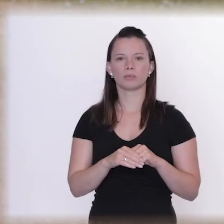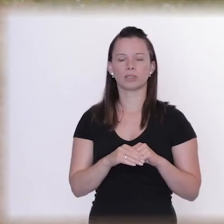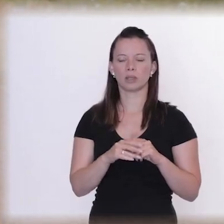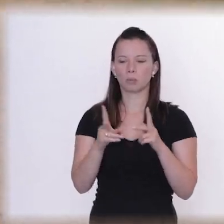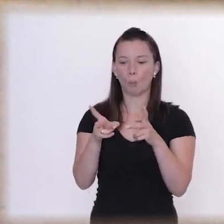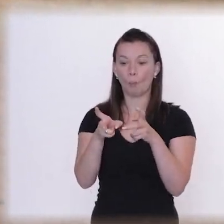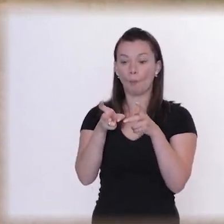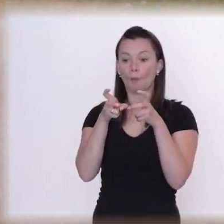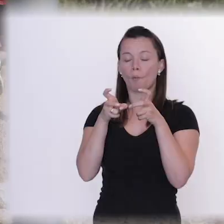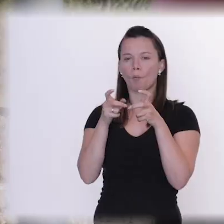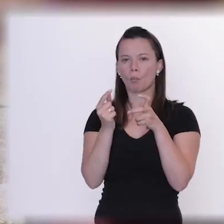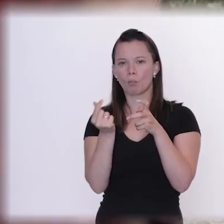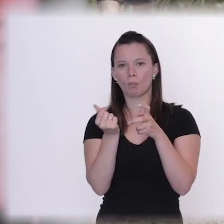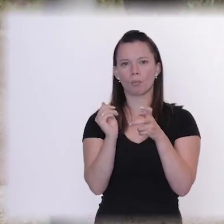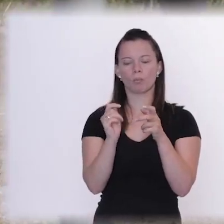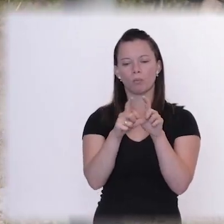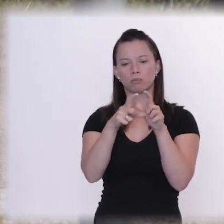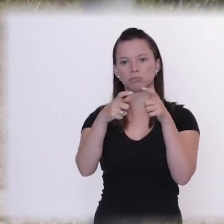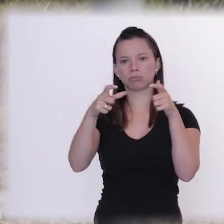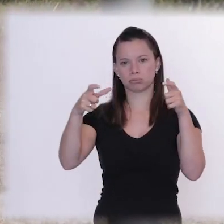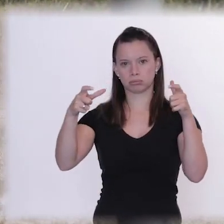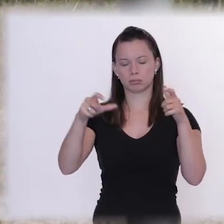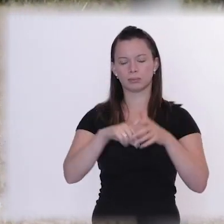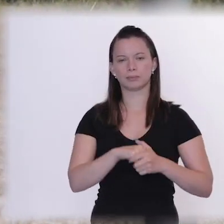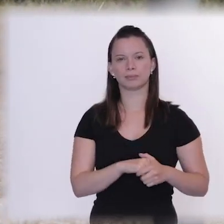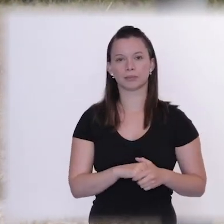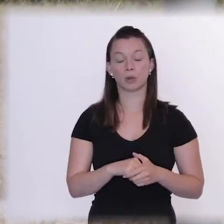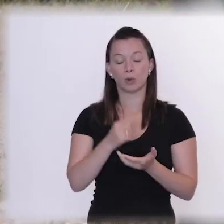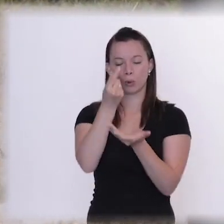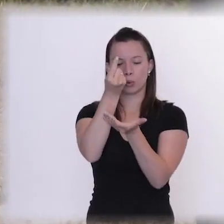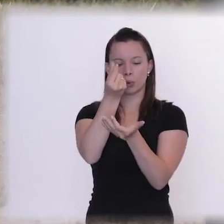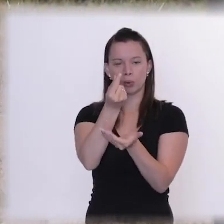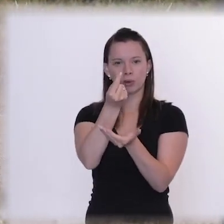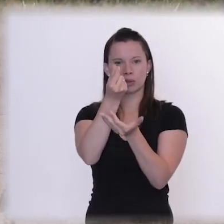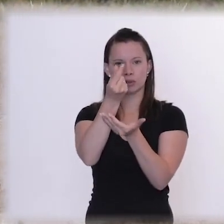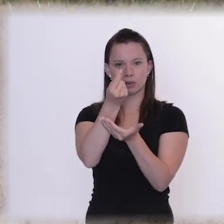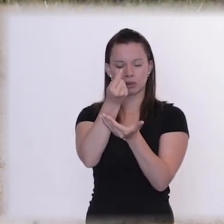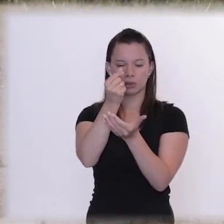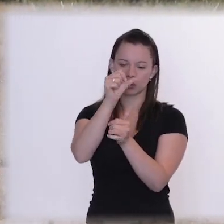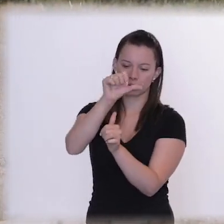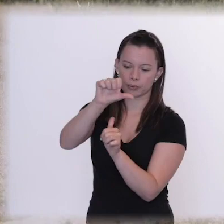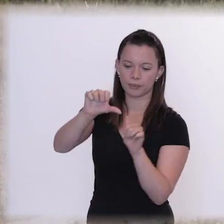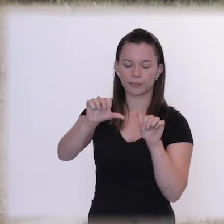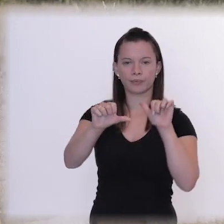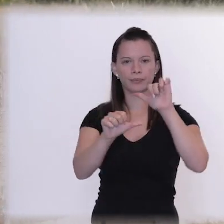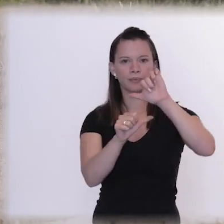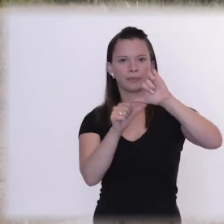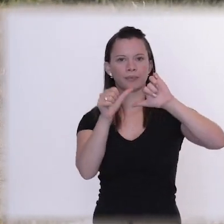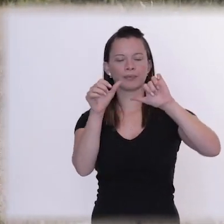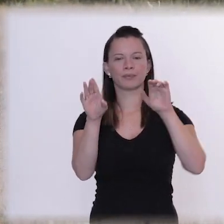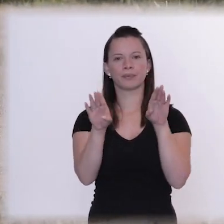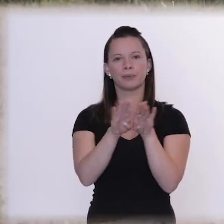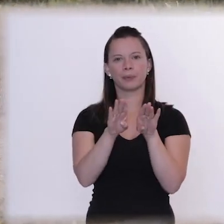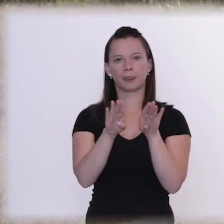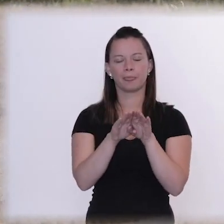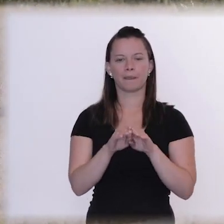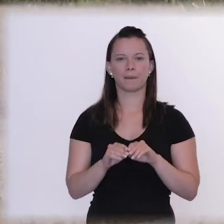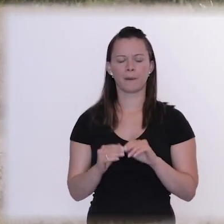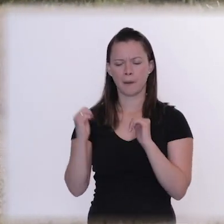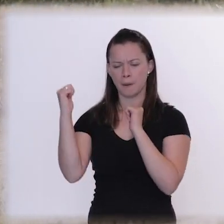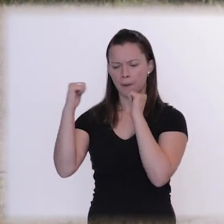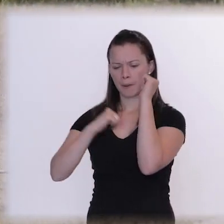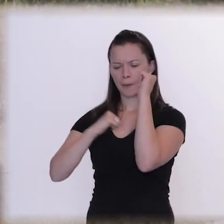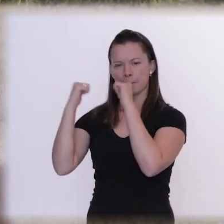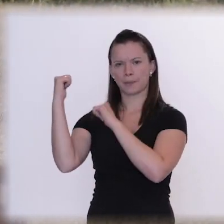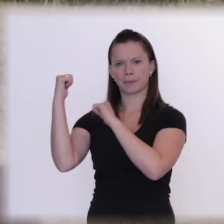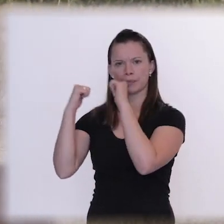assim, né? O capitalismo brasileiro ele vai se mutando também. Quando a indústria ela começa a perder